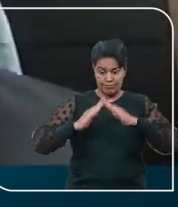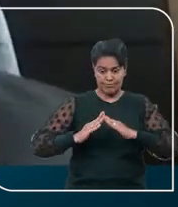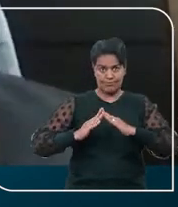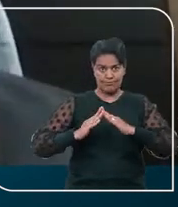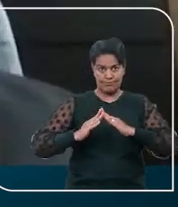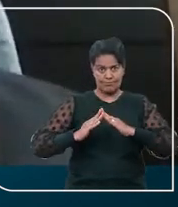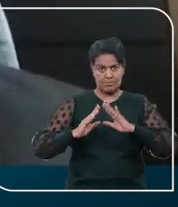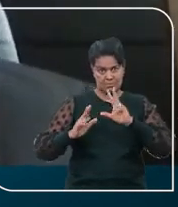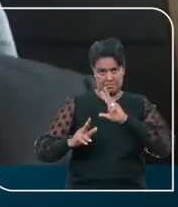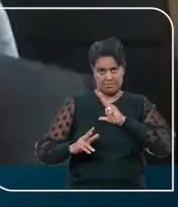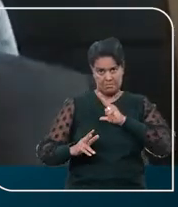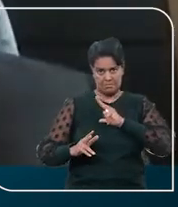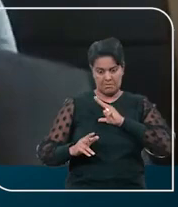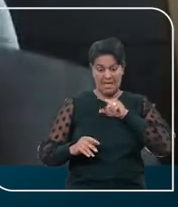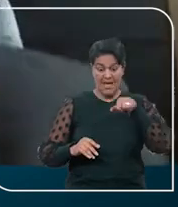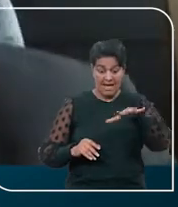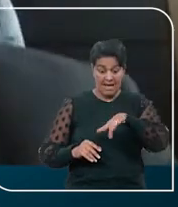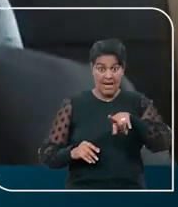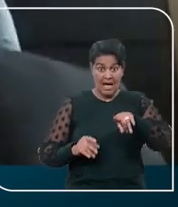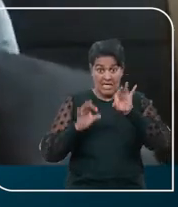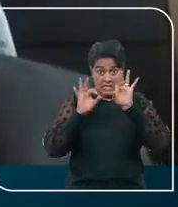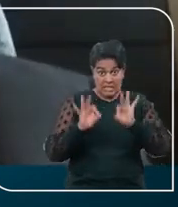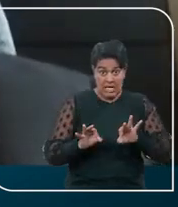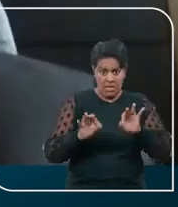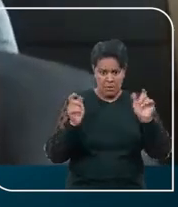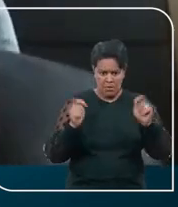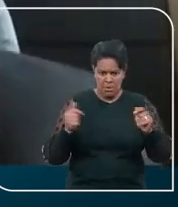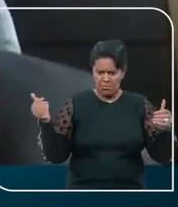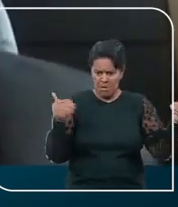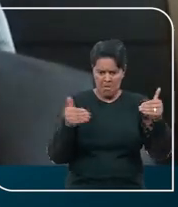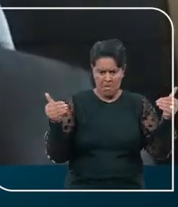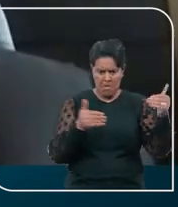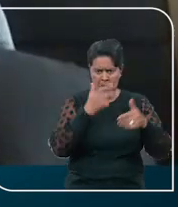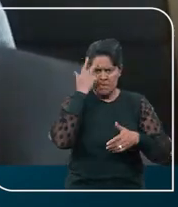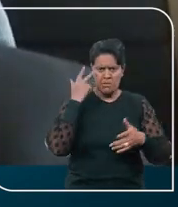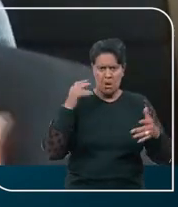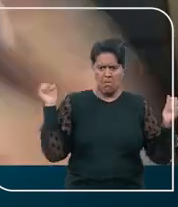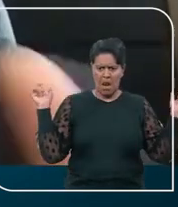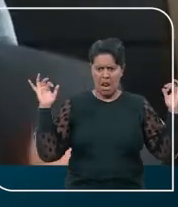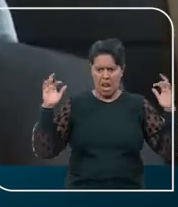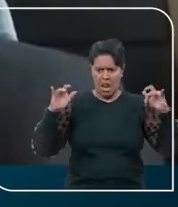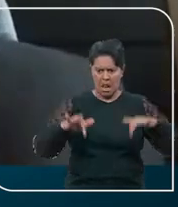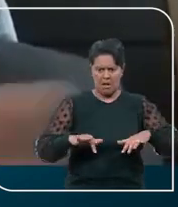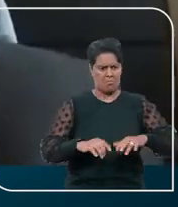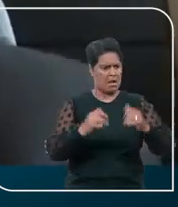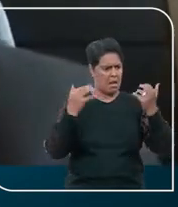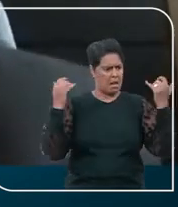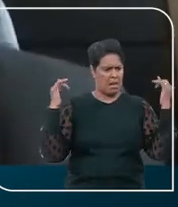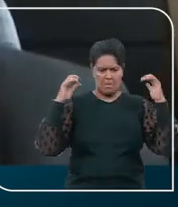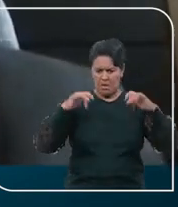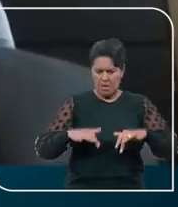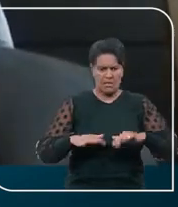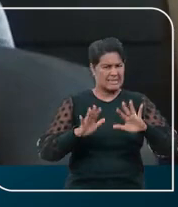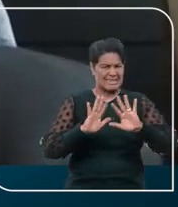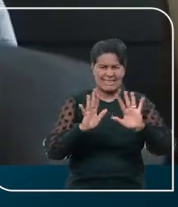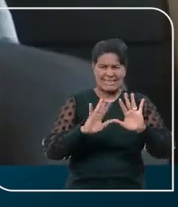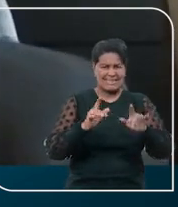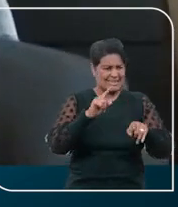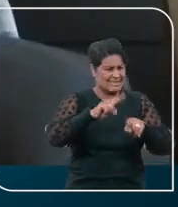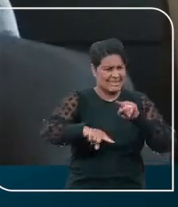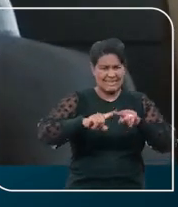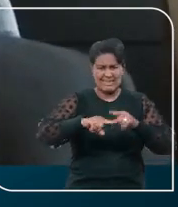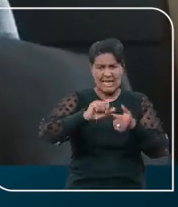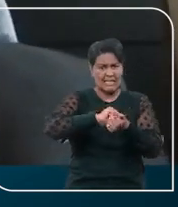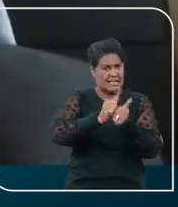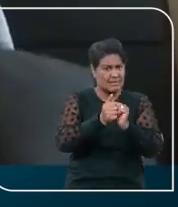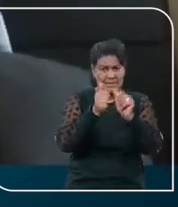vão afetar o sossego, vão afetar a salubridade, a segurança. É uma alta rotatividade de pessoas estranhas, sem